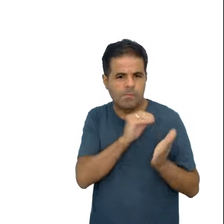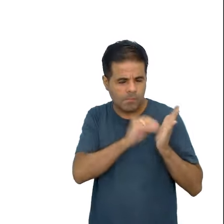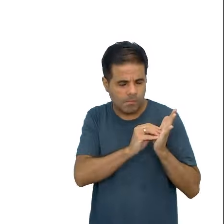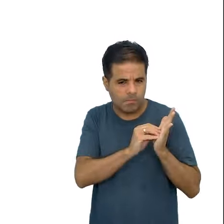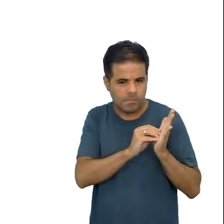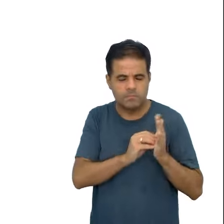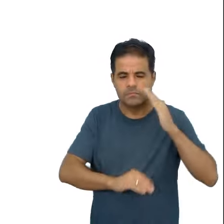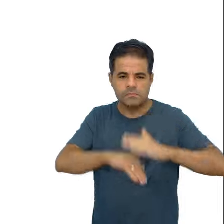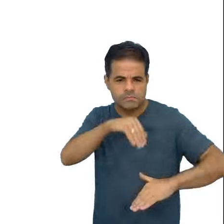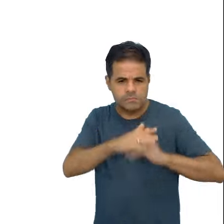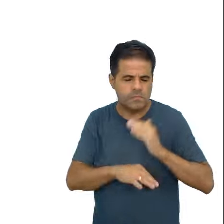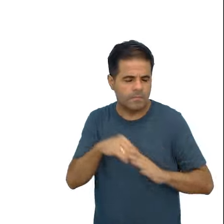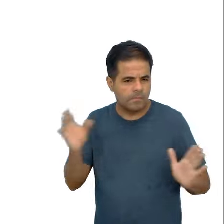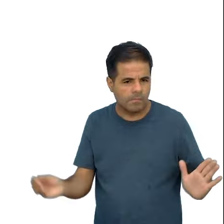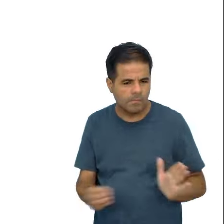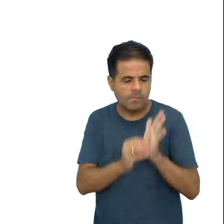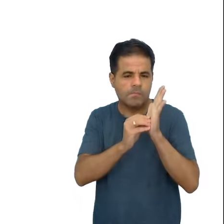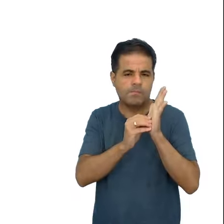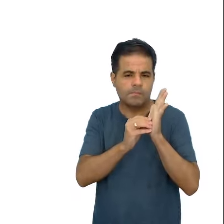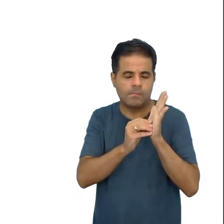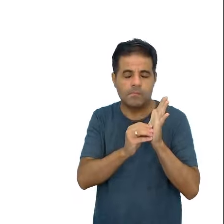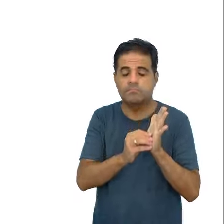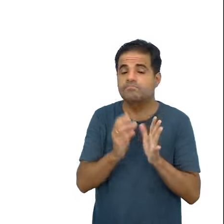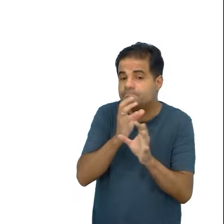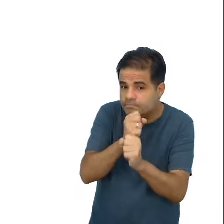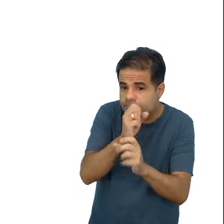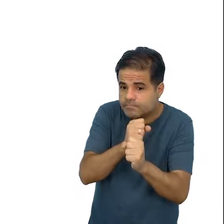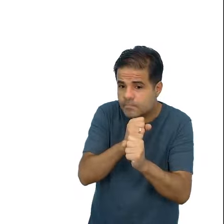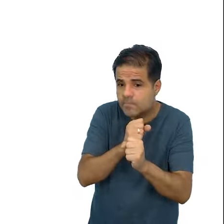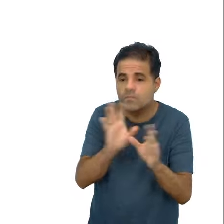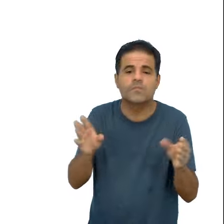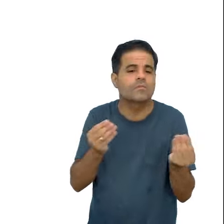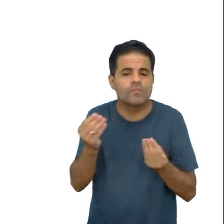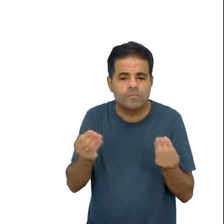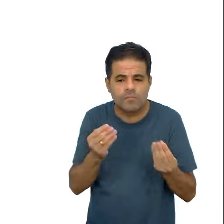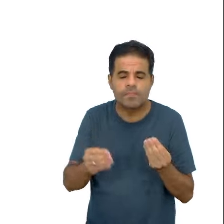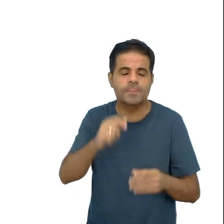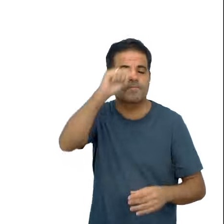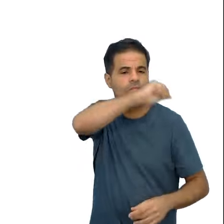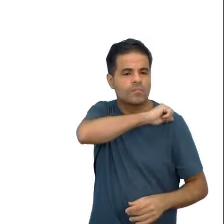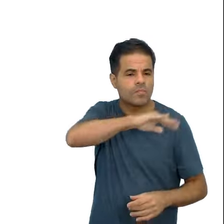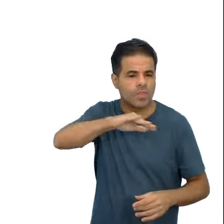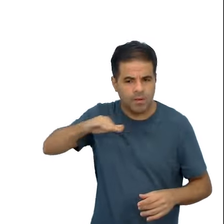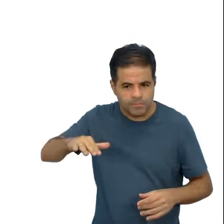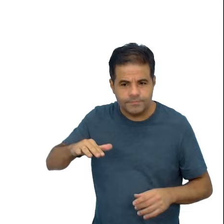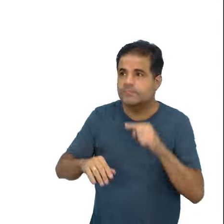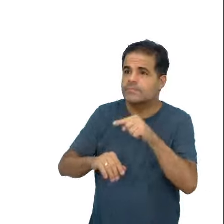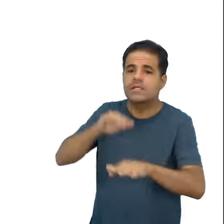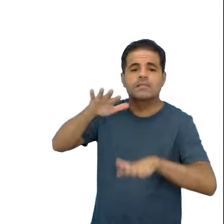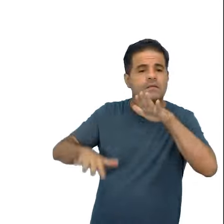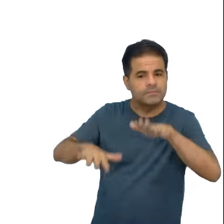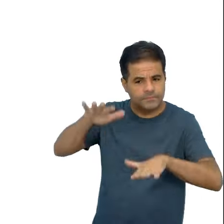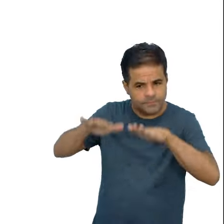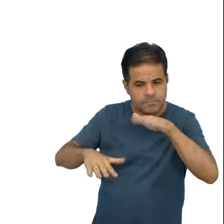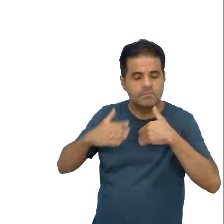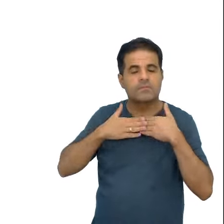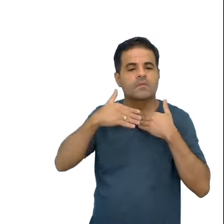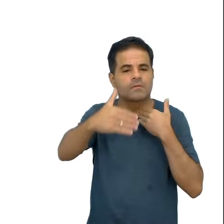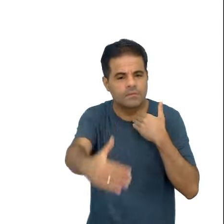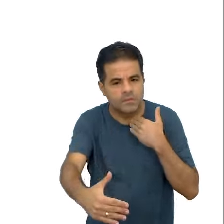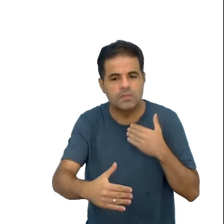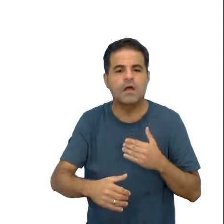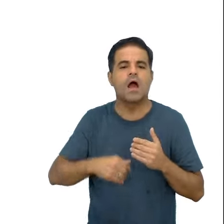remoto, praticamente, né? Vamos contar assim. Então, esse aluno, ele talvez esteja no nível